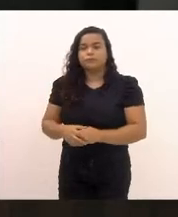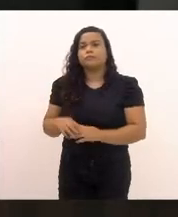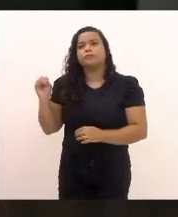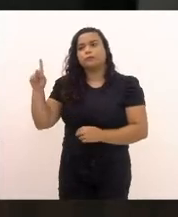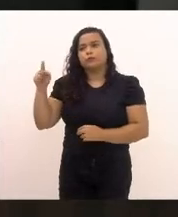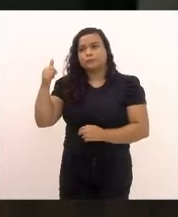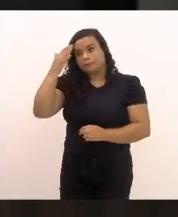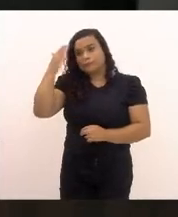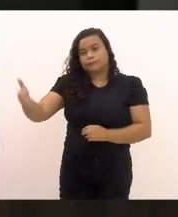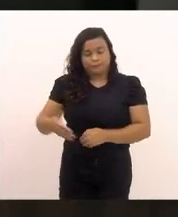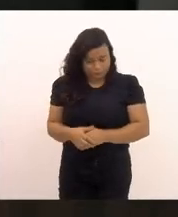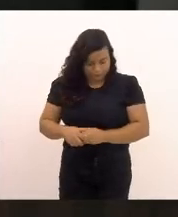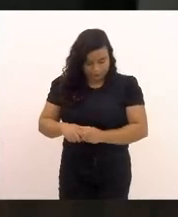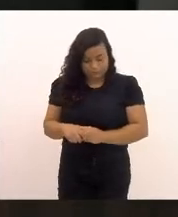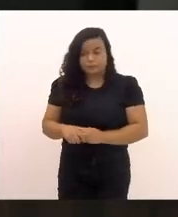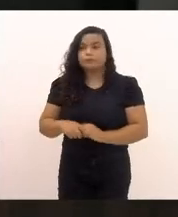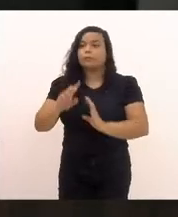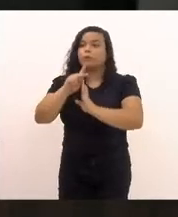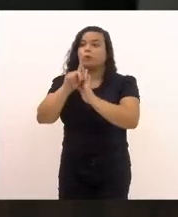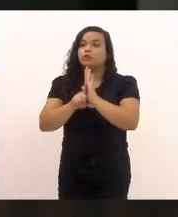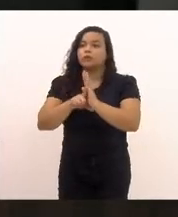bom, obrigado. Projeto